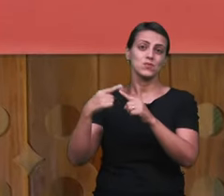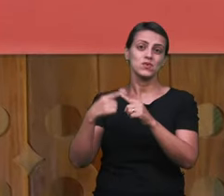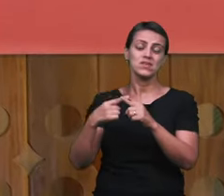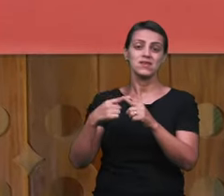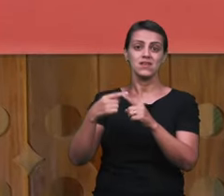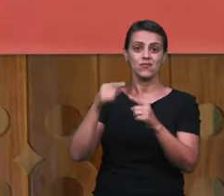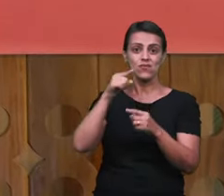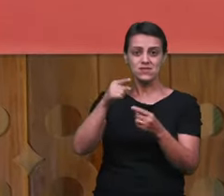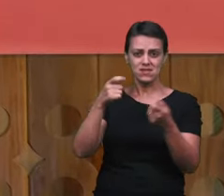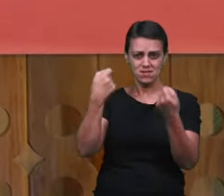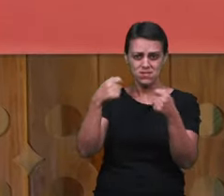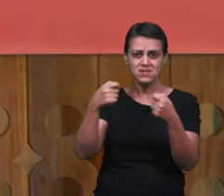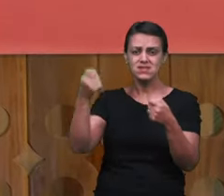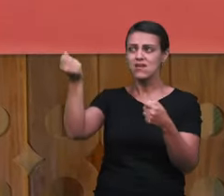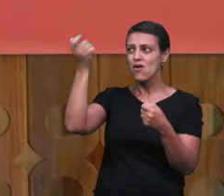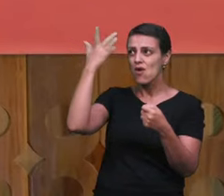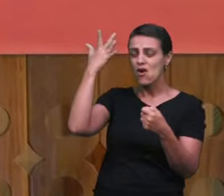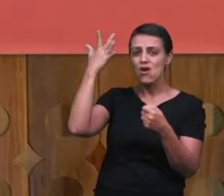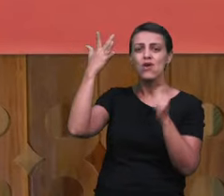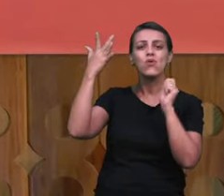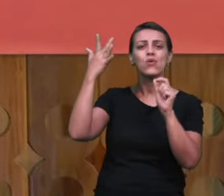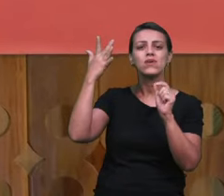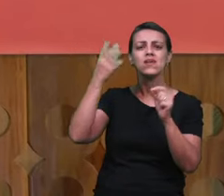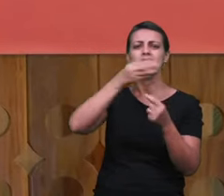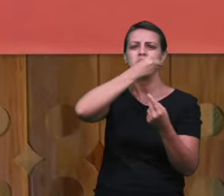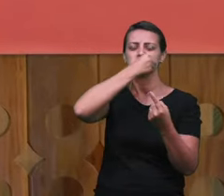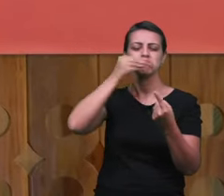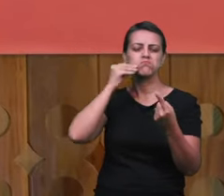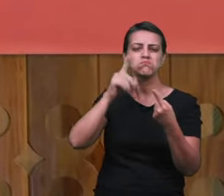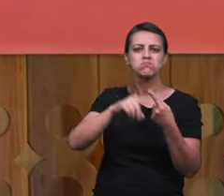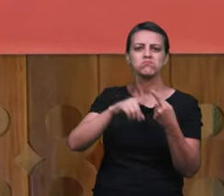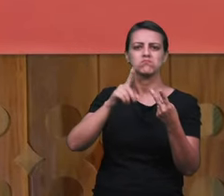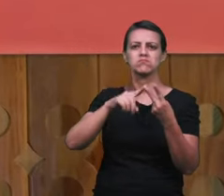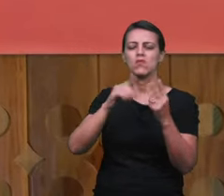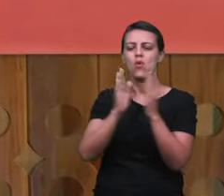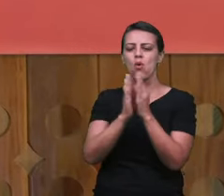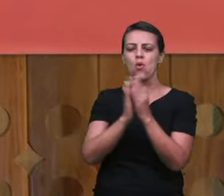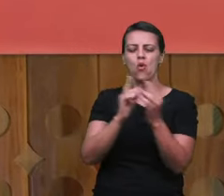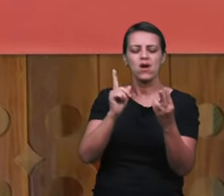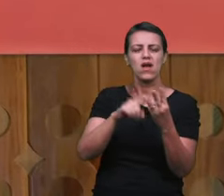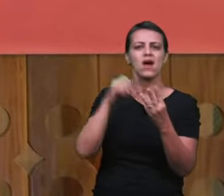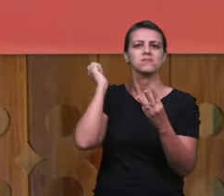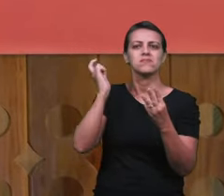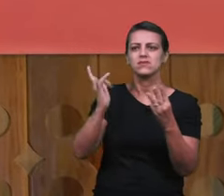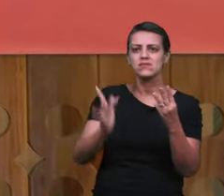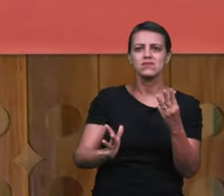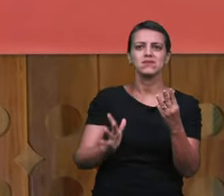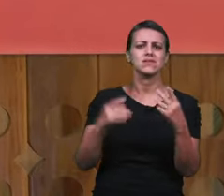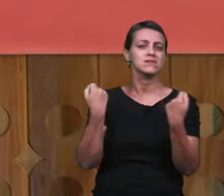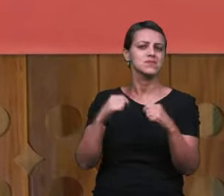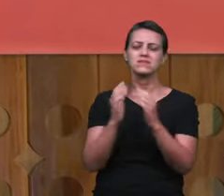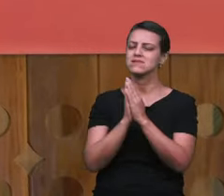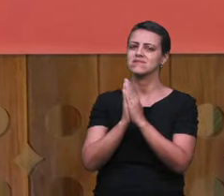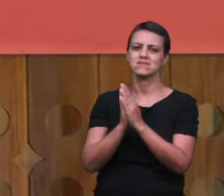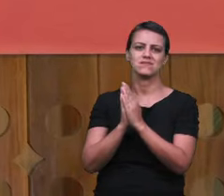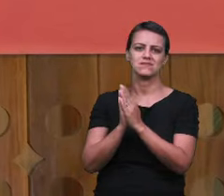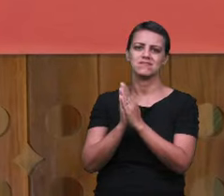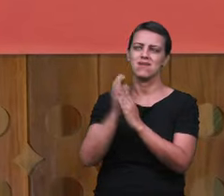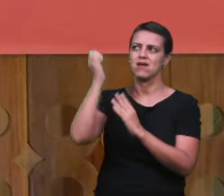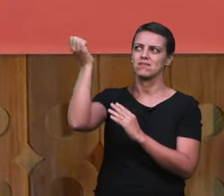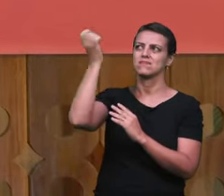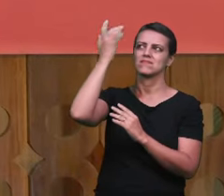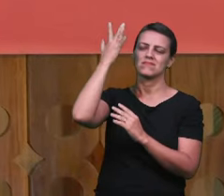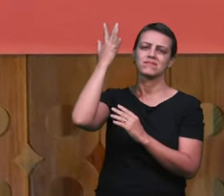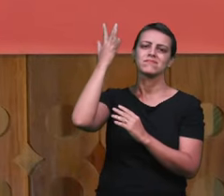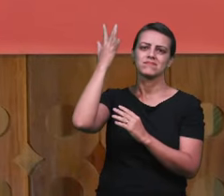jejuar, eles têm que ter madrugada, eles têm que saber que o alimento é espiritual e não racional. Que a